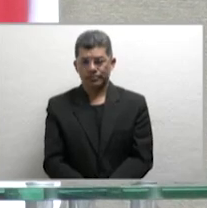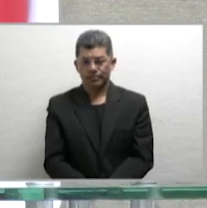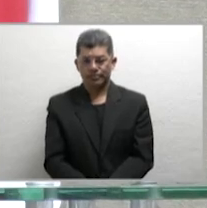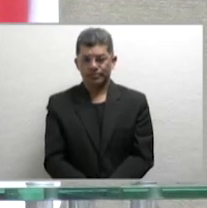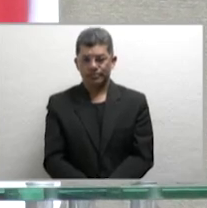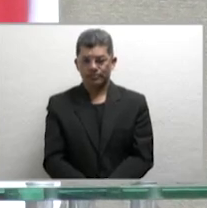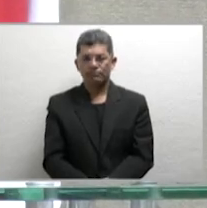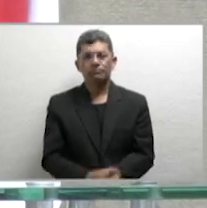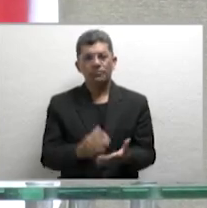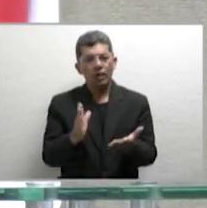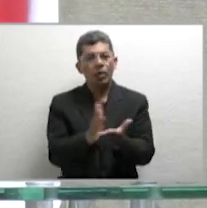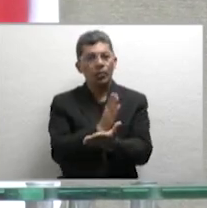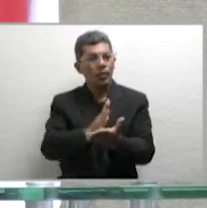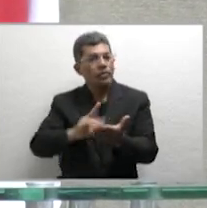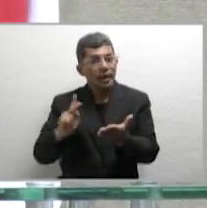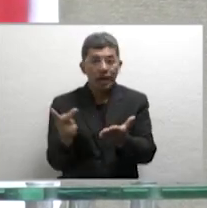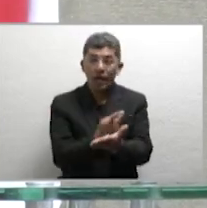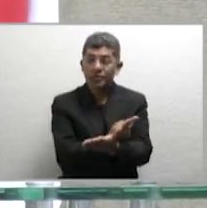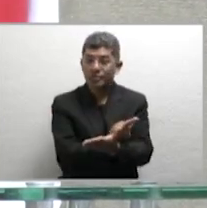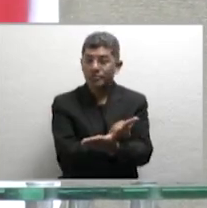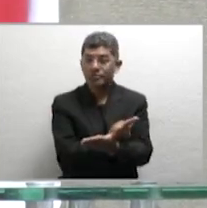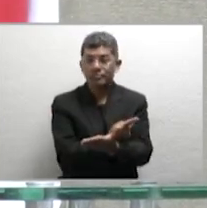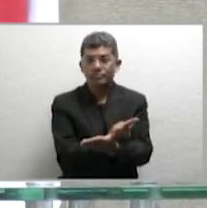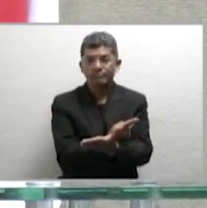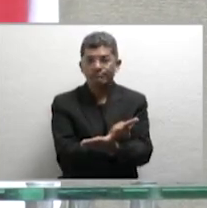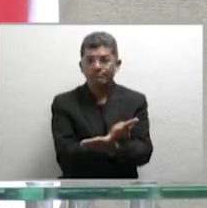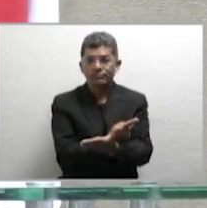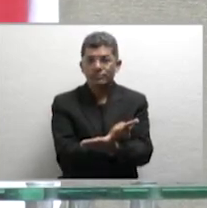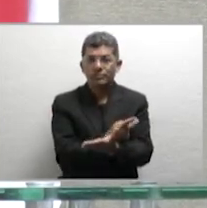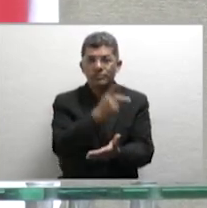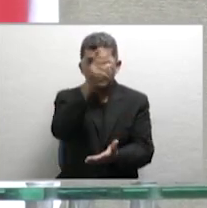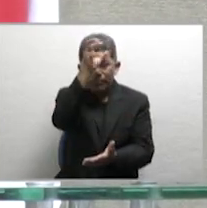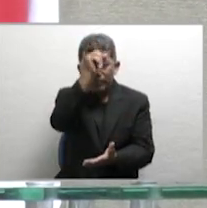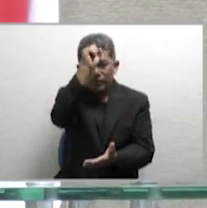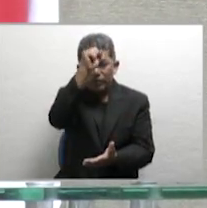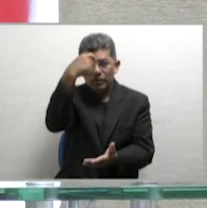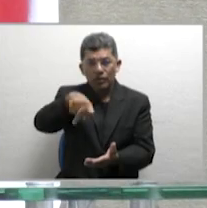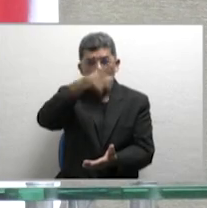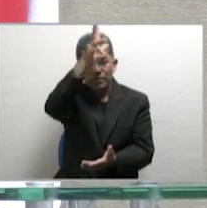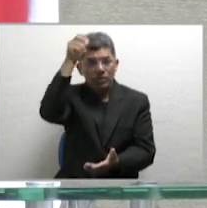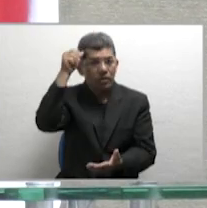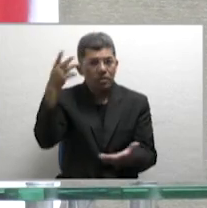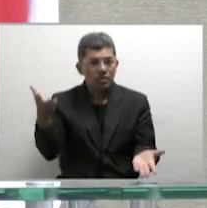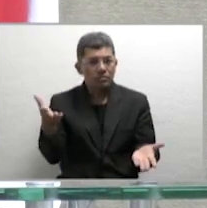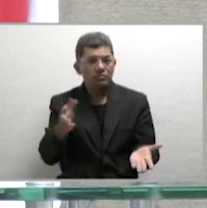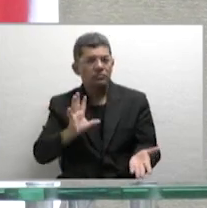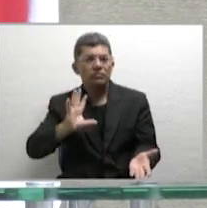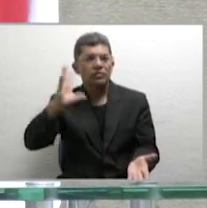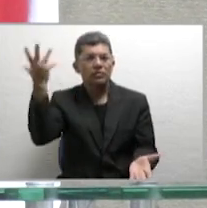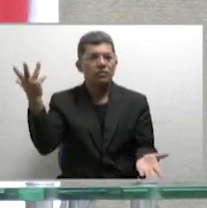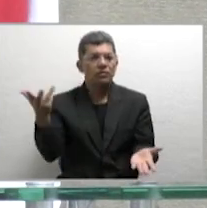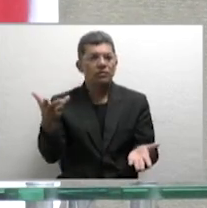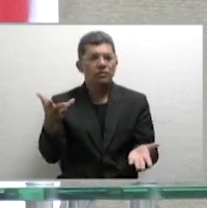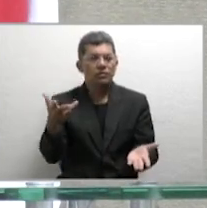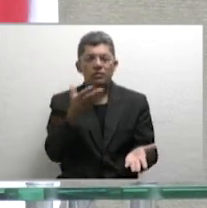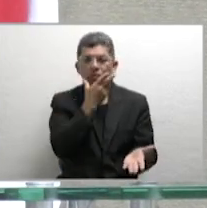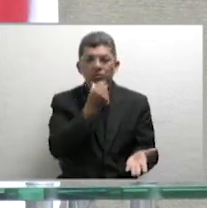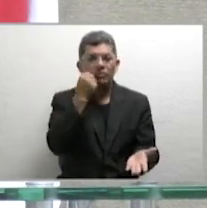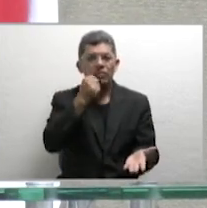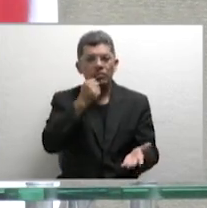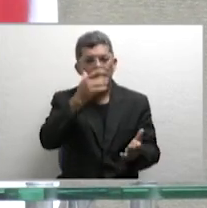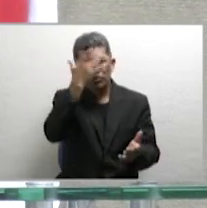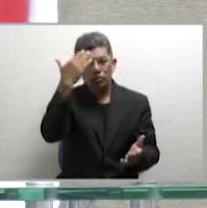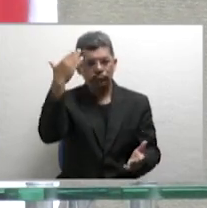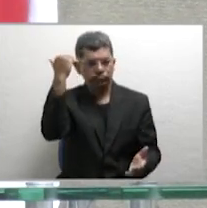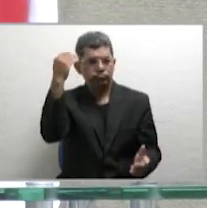Tem algo errado no empreendedorismo amazonense. As amazonenses, os amazonenses são